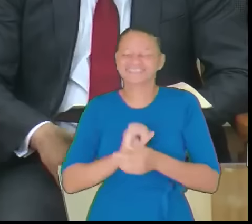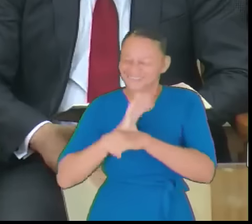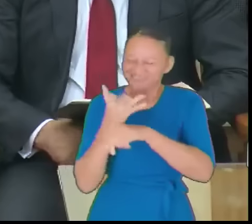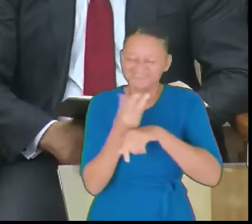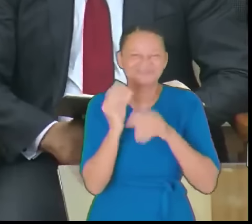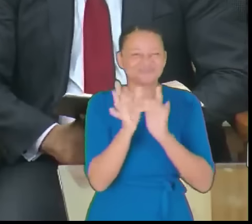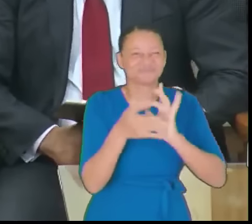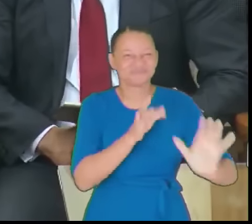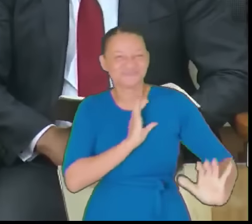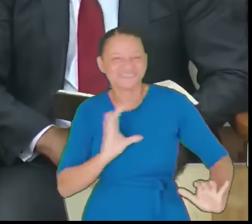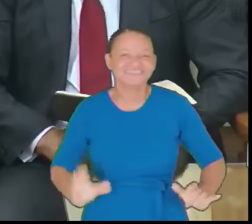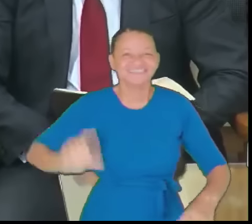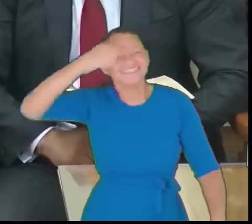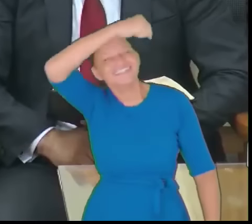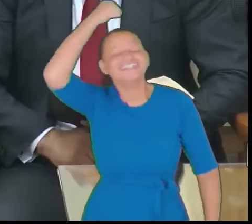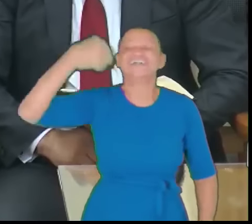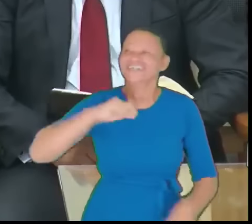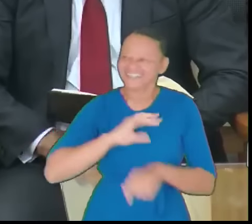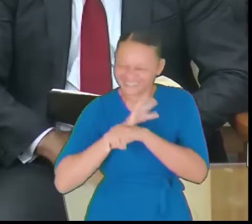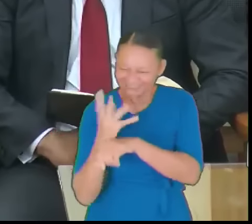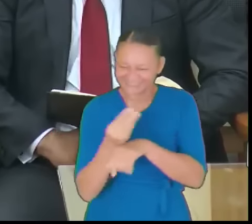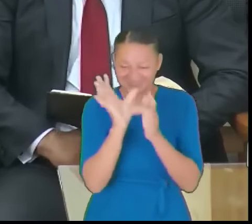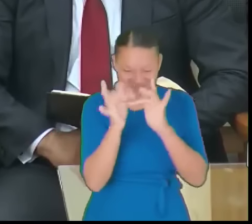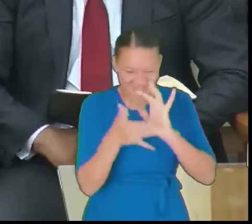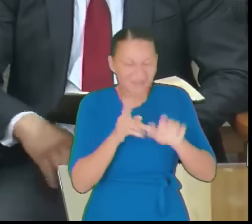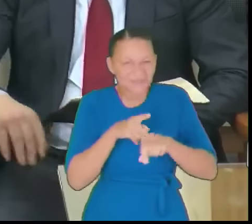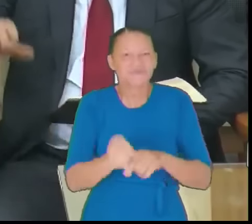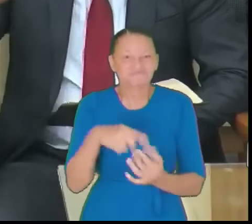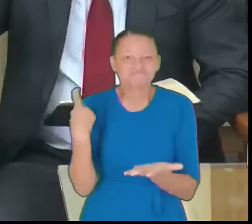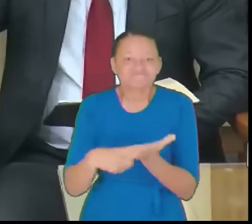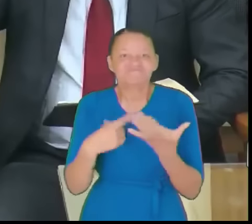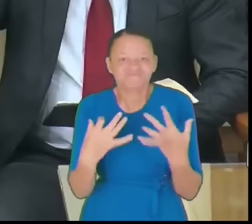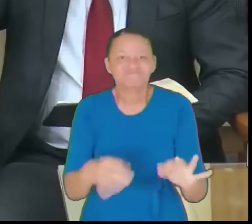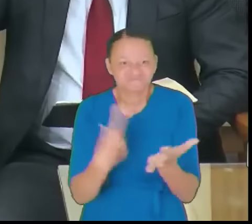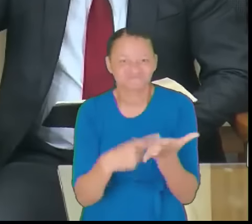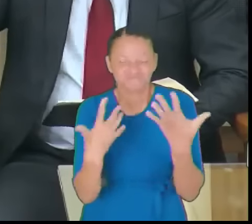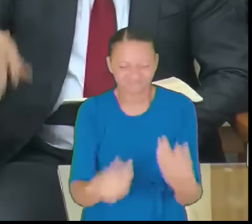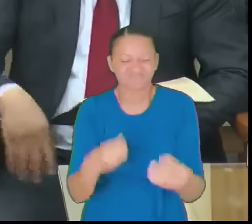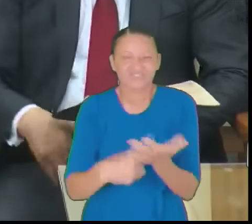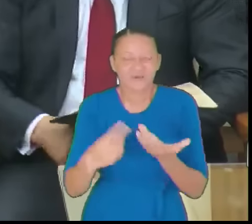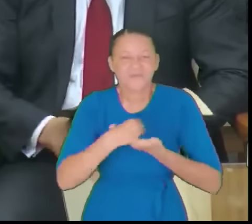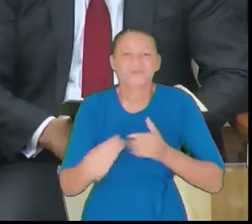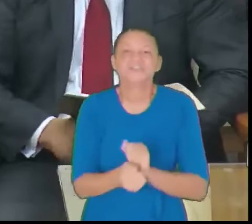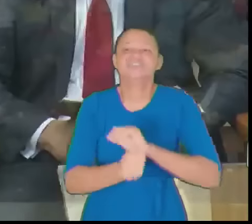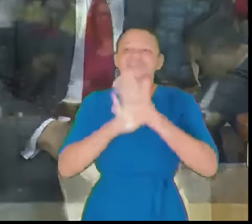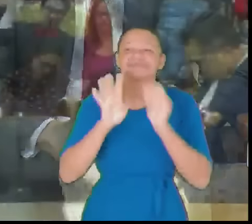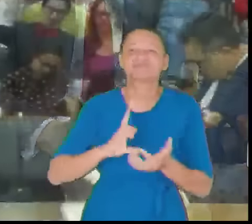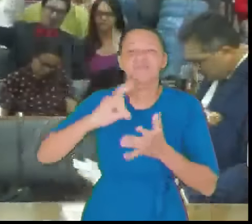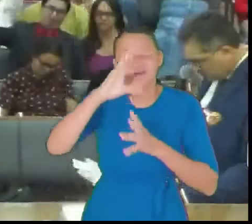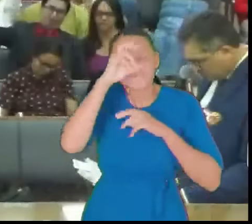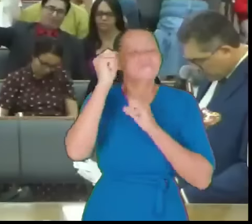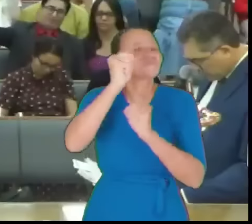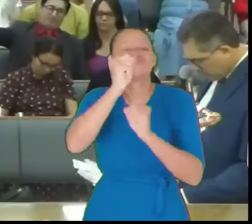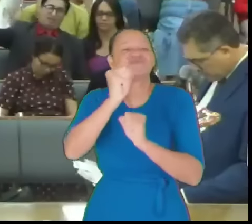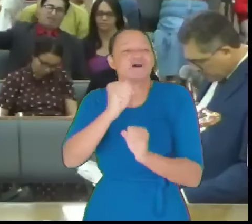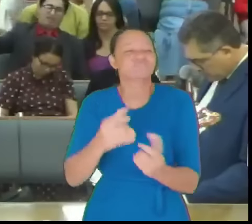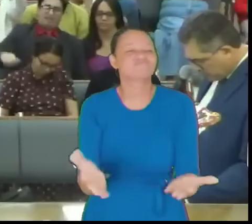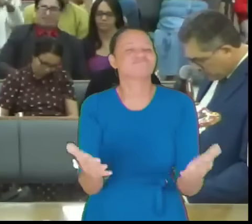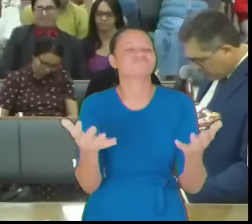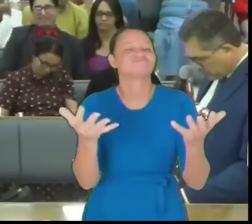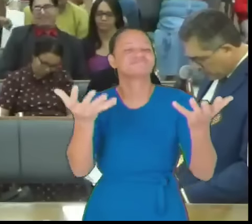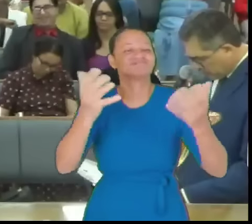Jesus é santa. A igreja de Jesus é pura. Quem confirma, quem confirma, quem confirma, dê um glória para Deus mais forte que você já pode dar.